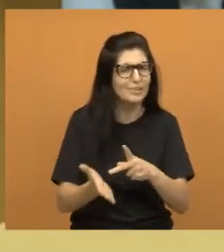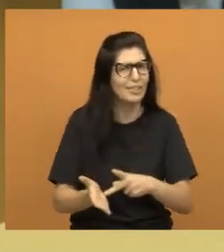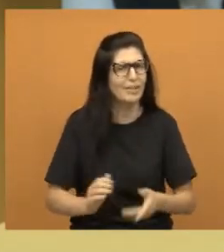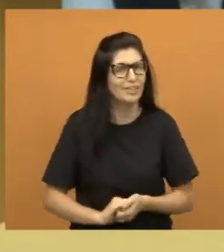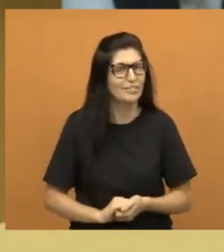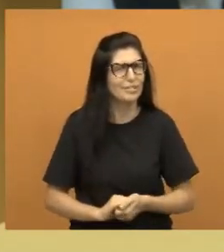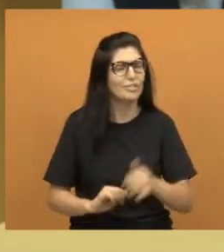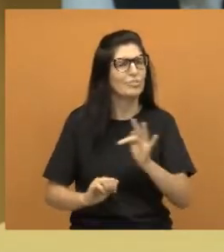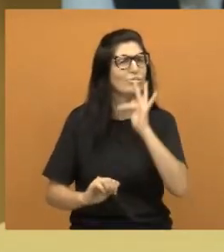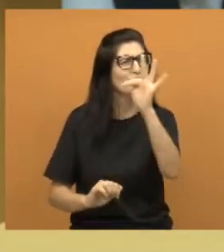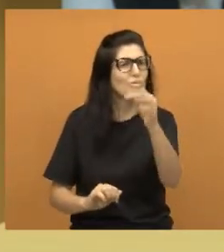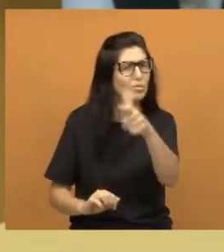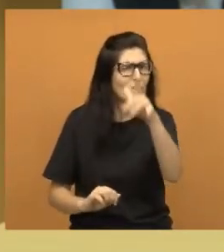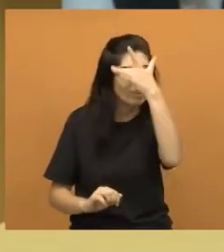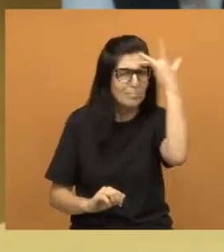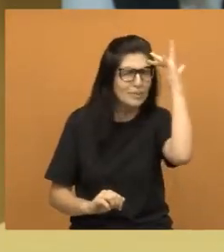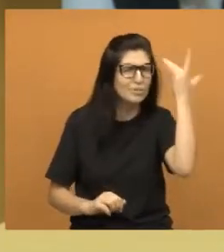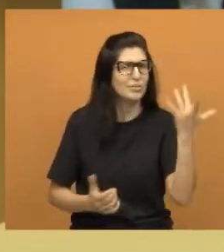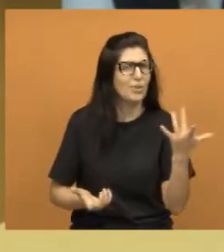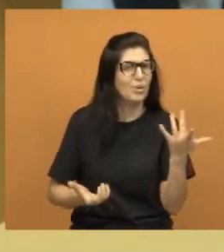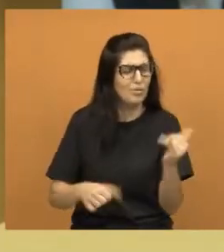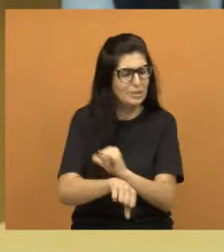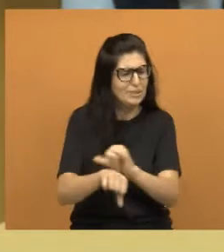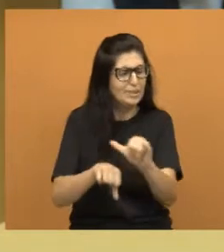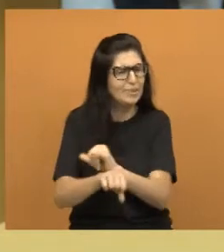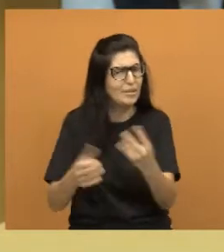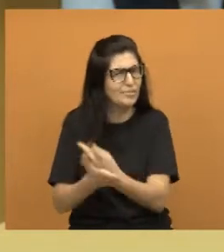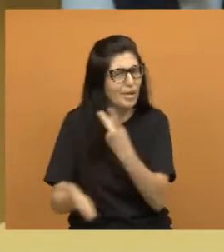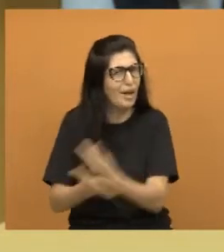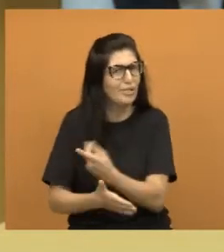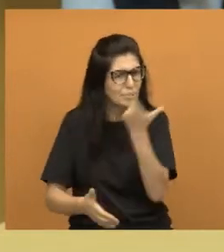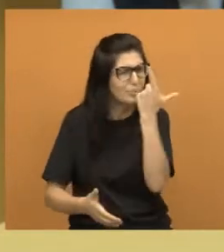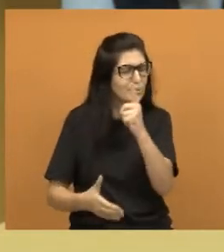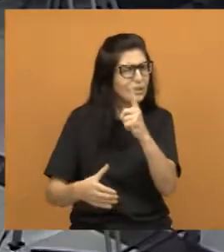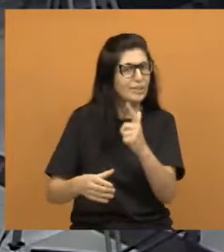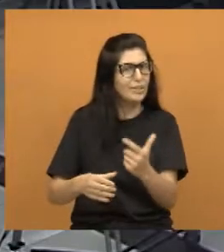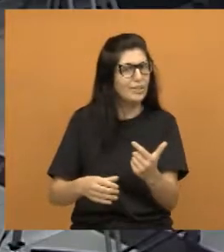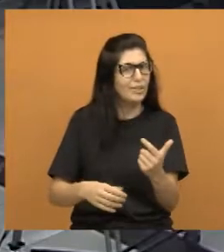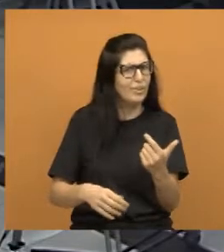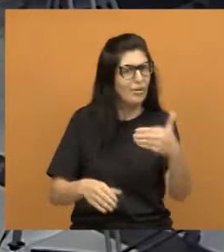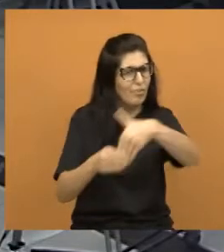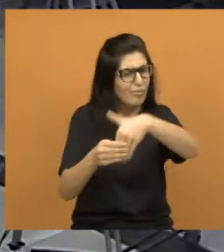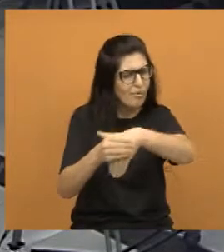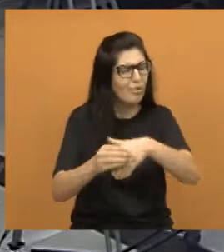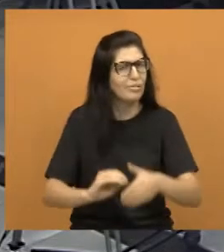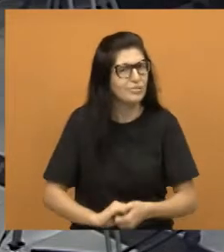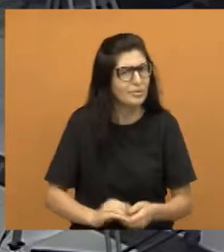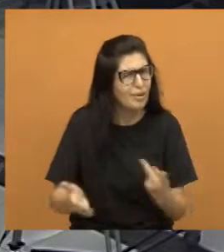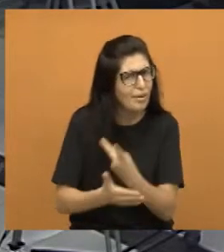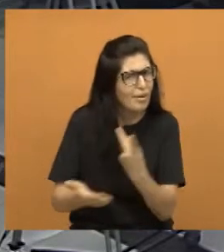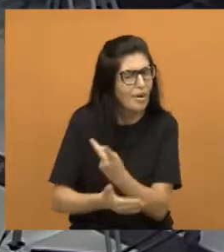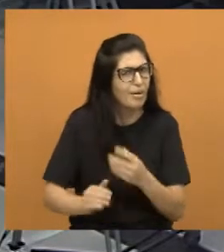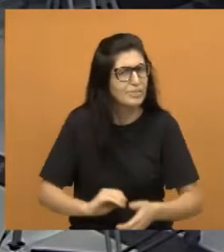beneficiado. Vereador, me dá uma parte? Tudo bem. Eu acho muito pertinente